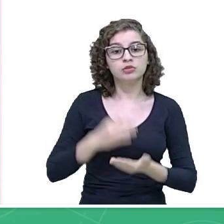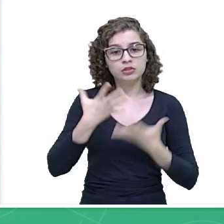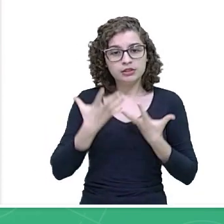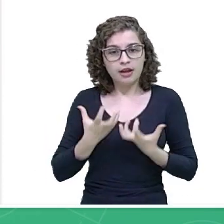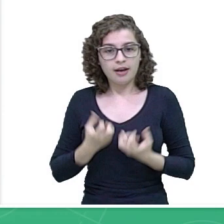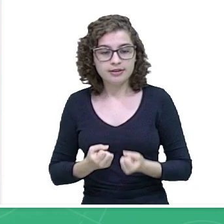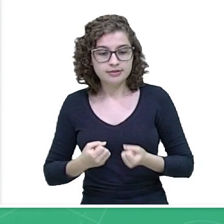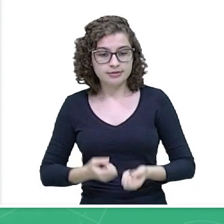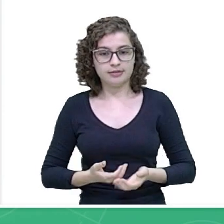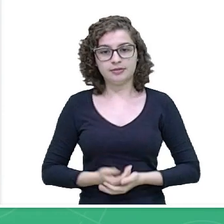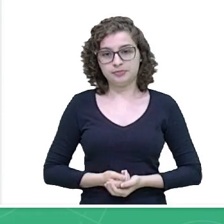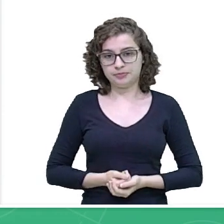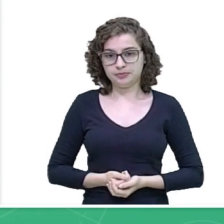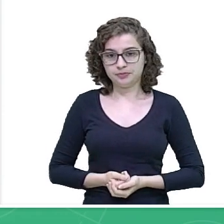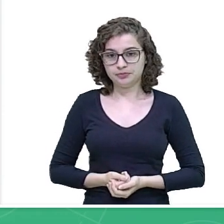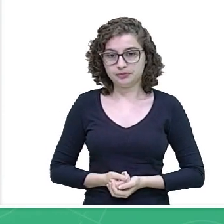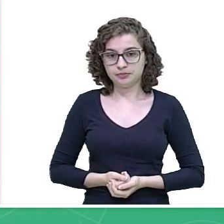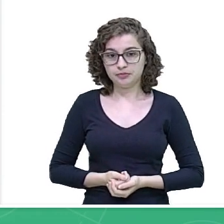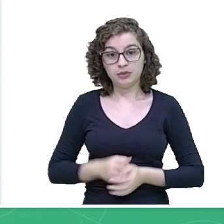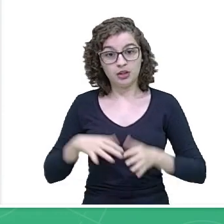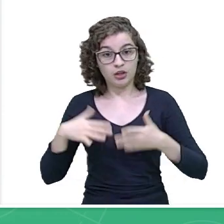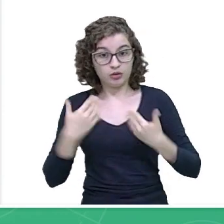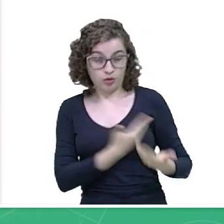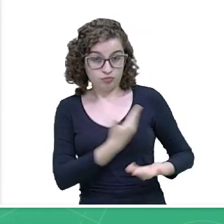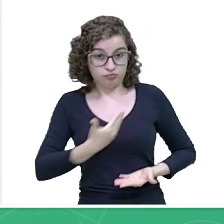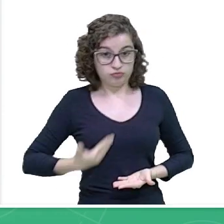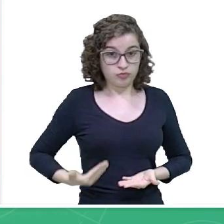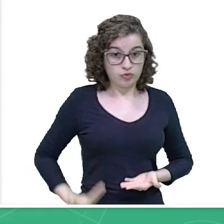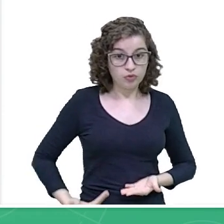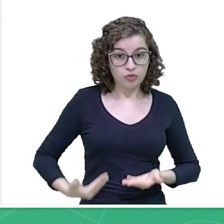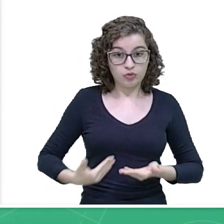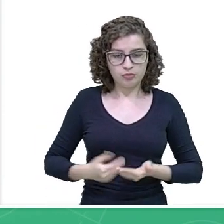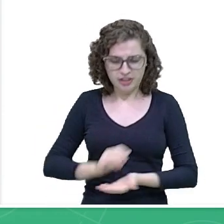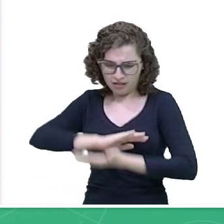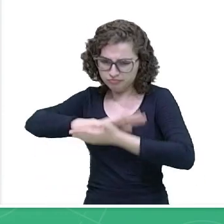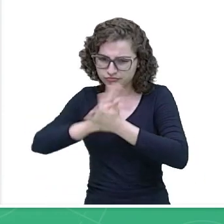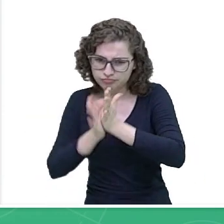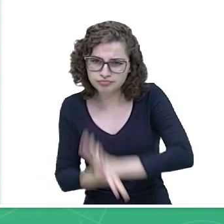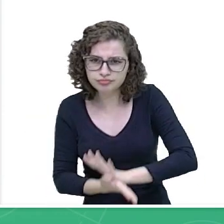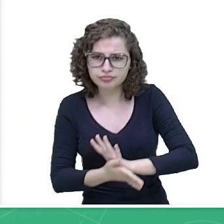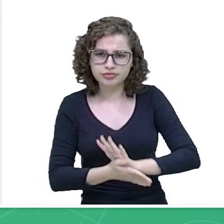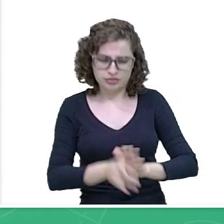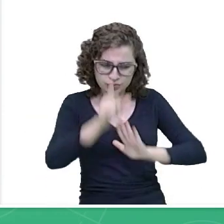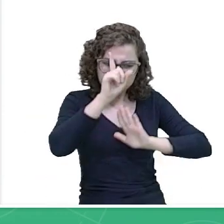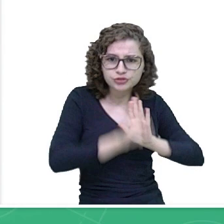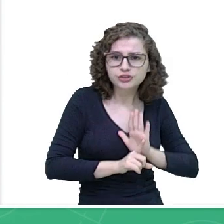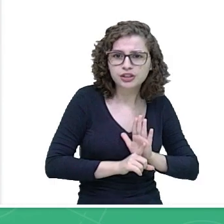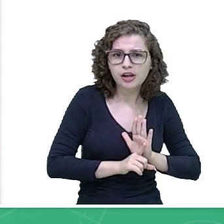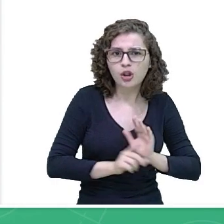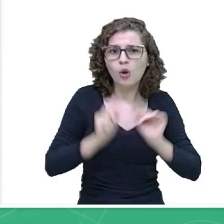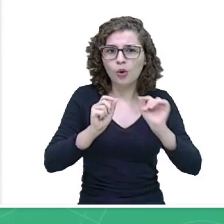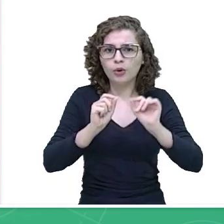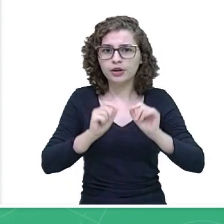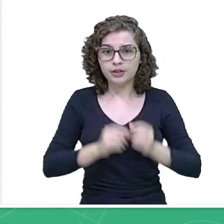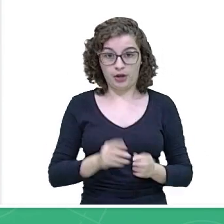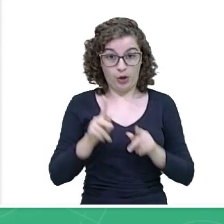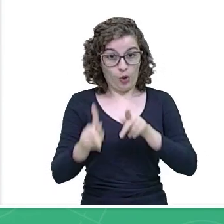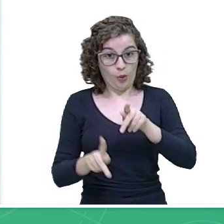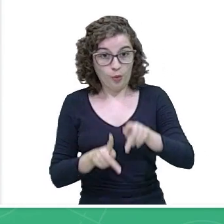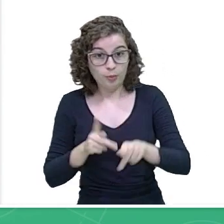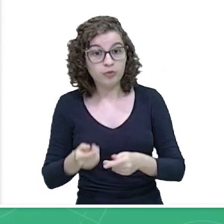governados. Sempre que uma forma de governo se dispõe a destruir essas finalidades, cabe ao povo o